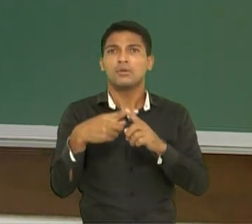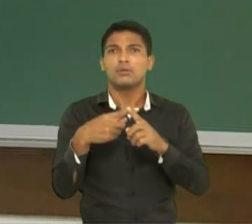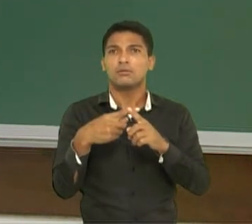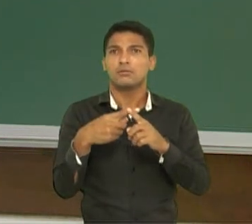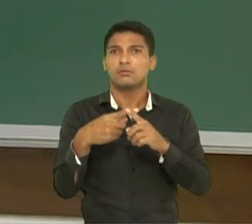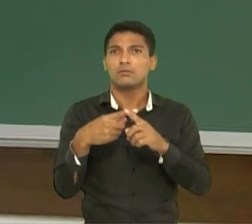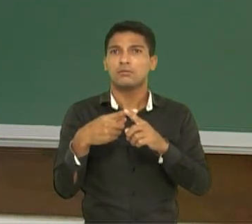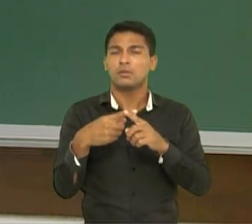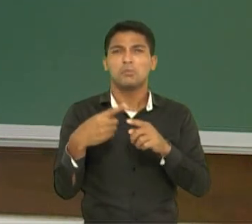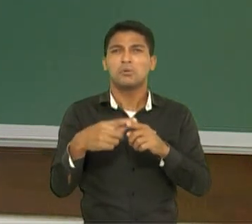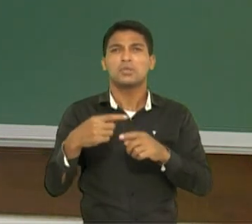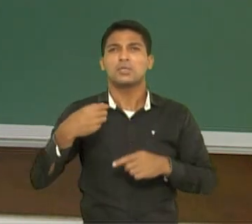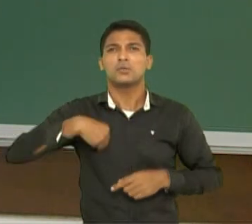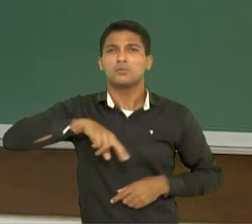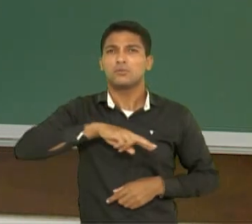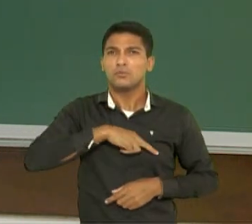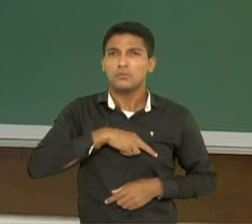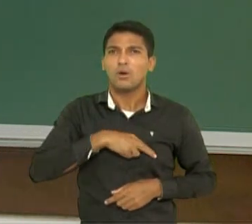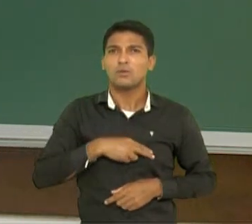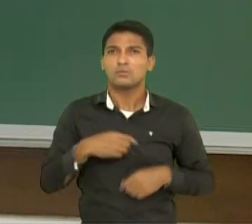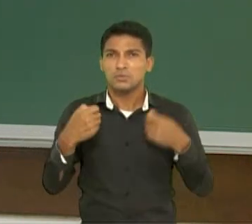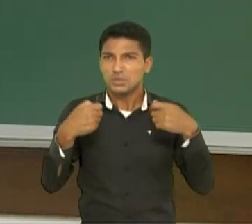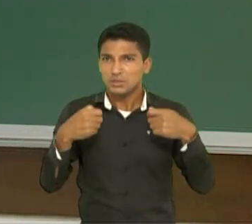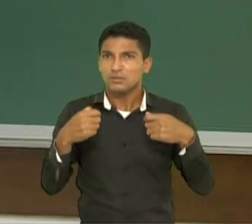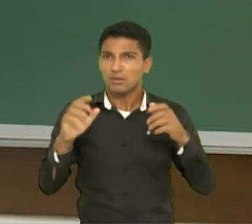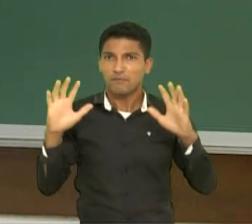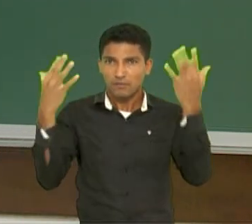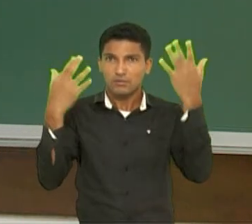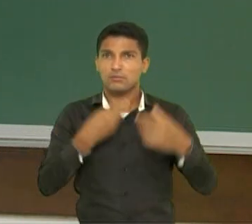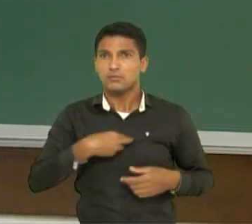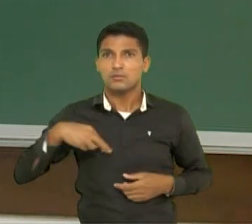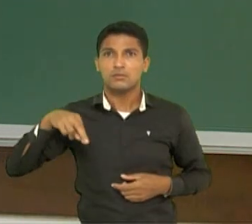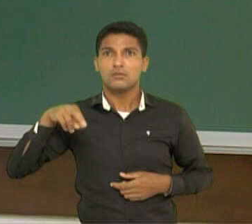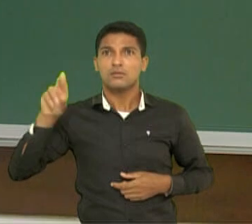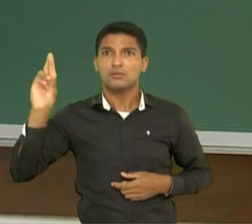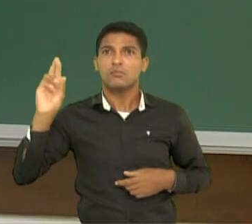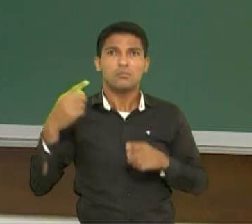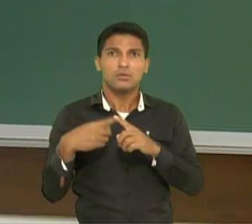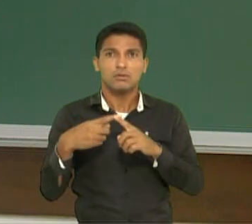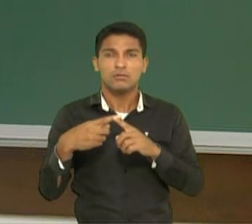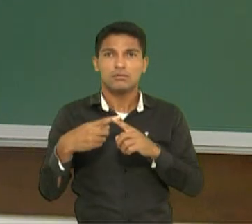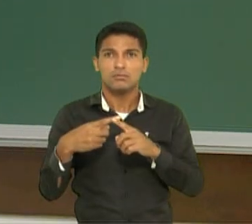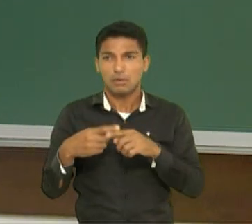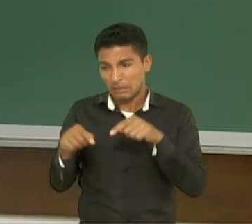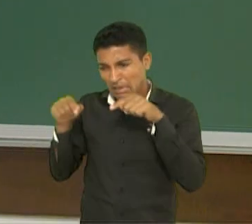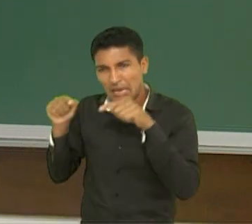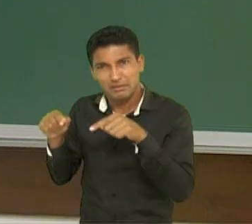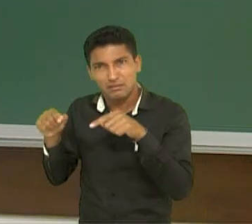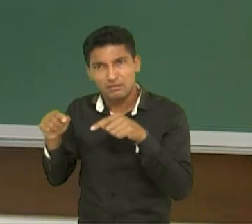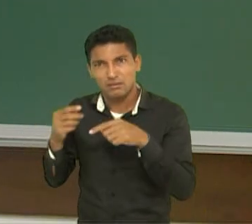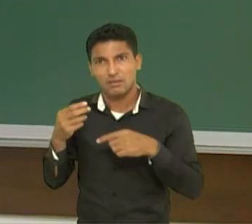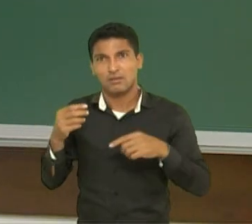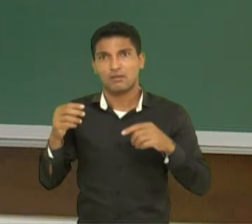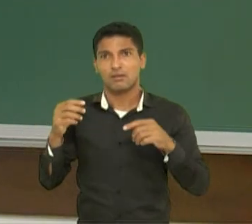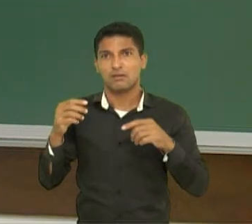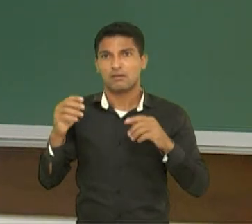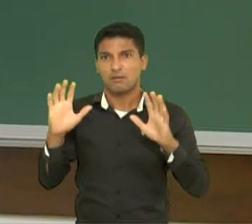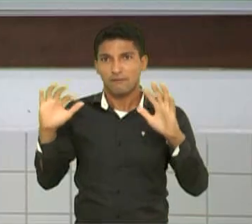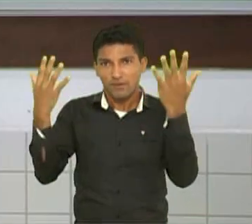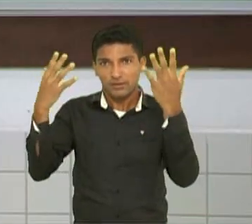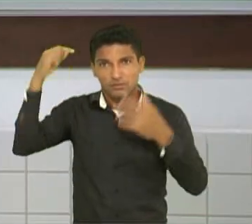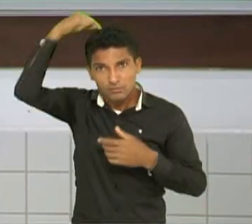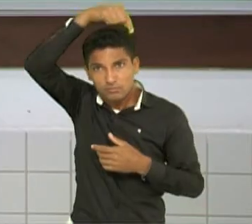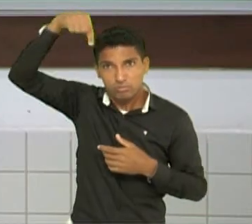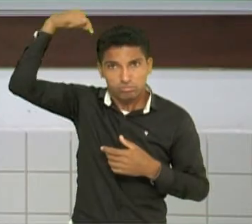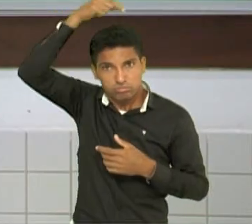festas religiosas? Uma festa sagrada pode ser profana e o contrário também? Essas são algumas reflexões para a